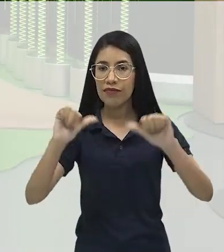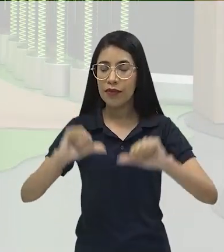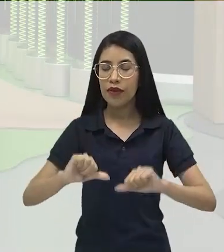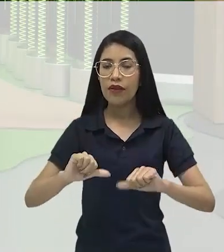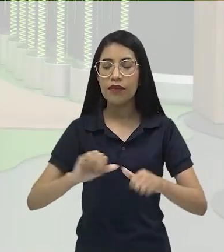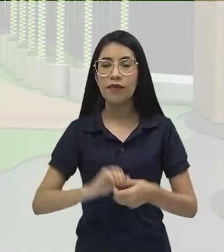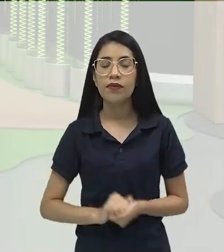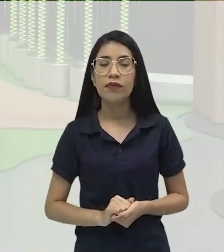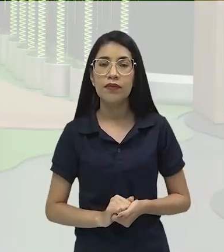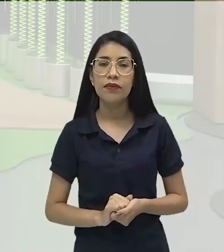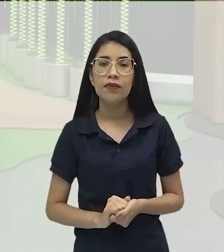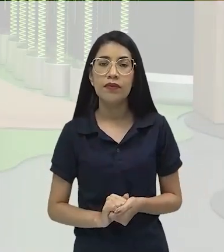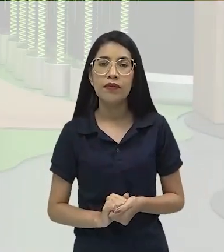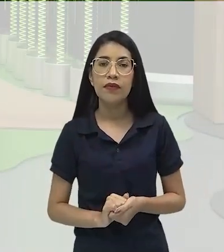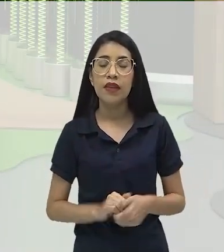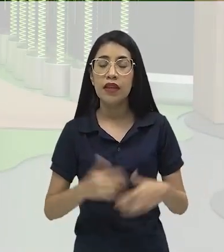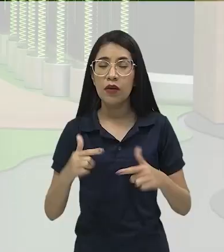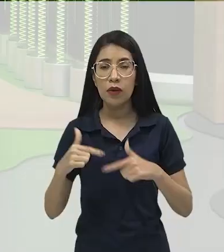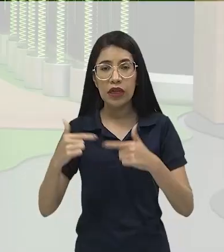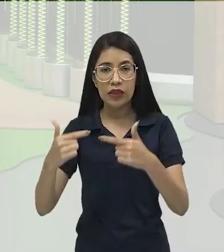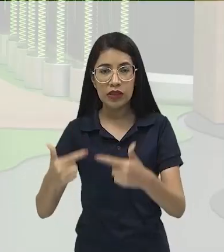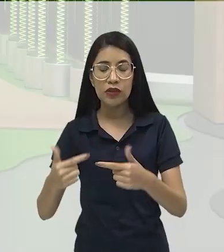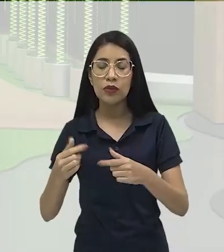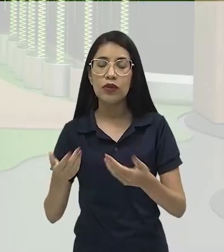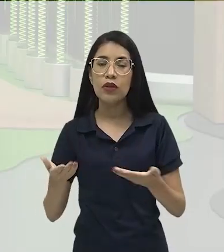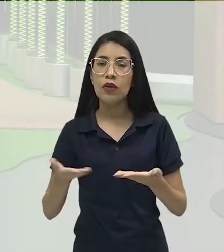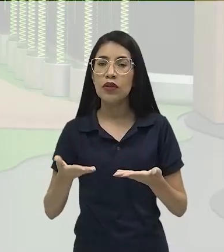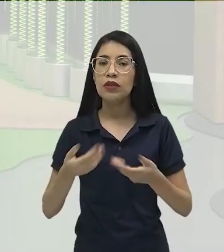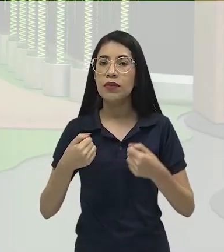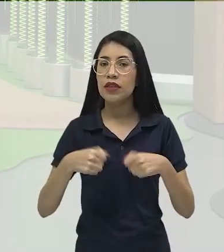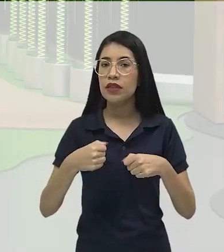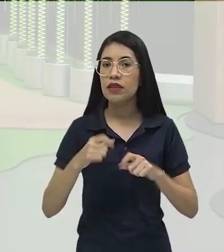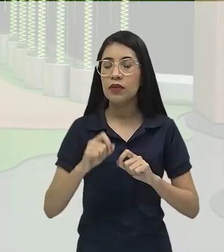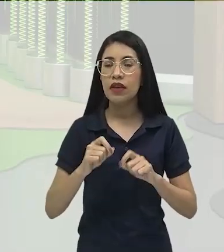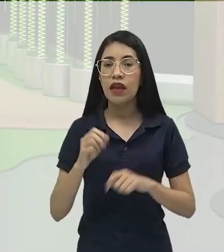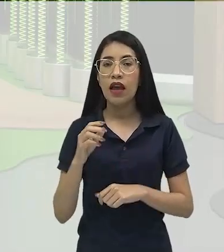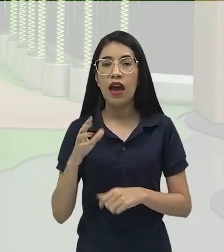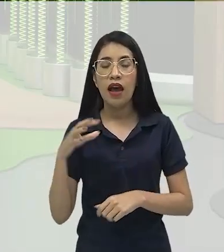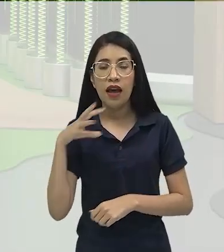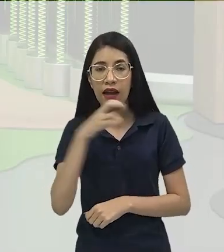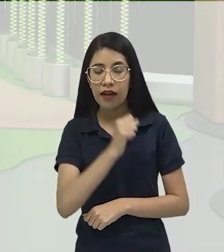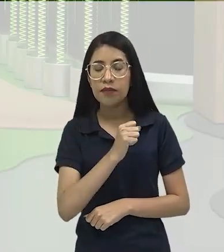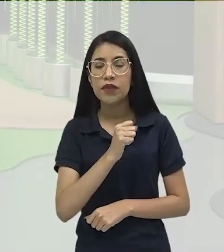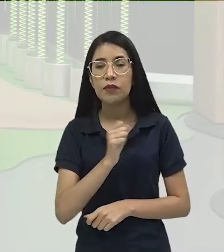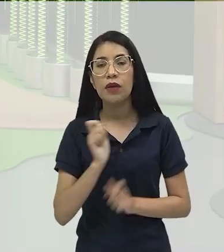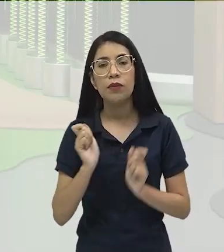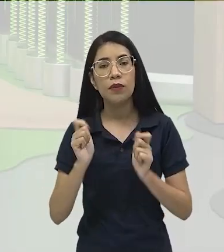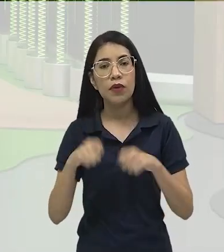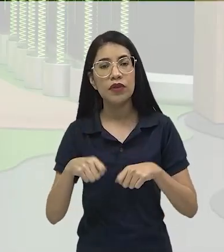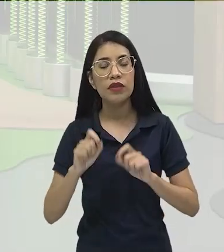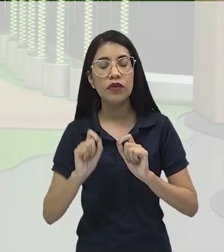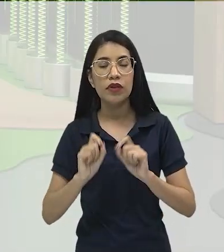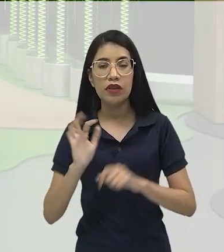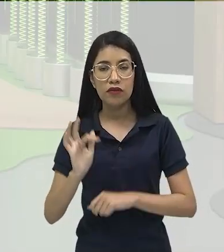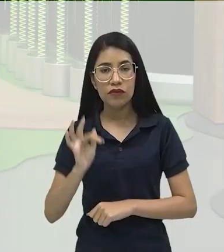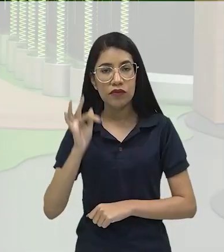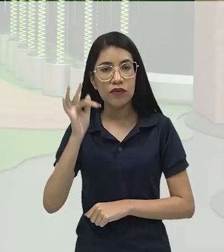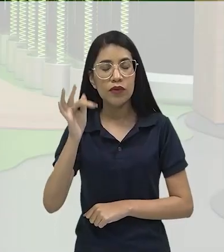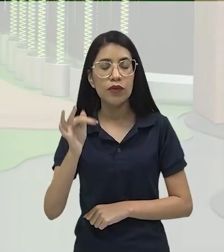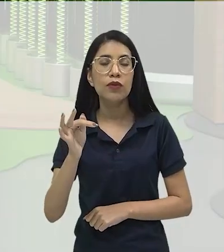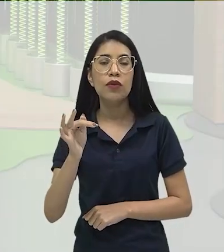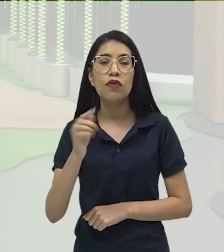as atitudes, elas precisam ser mais urgentes possíveis para que no